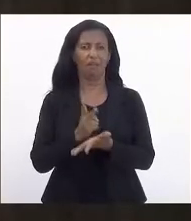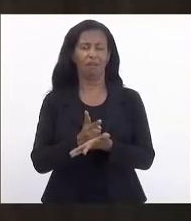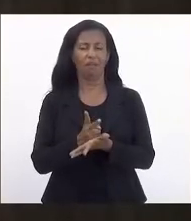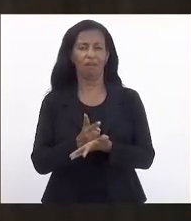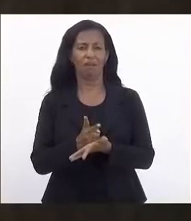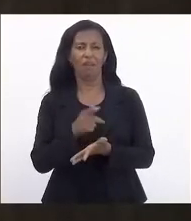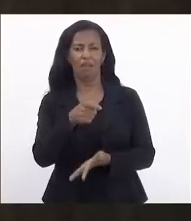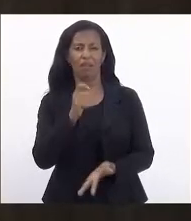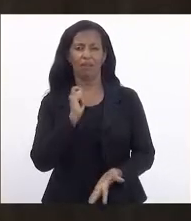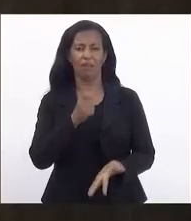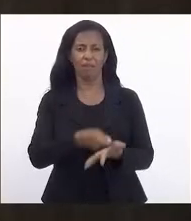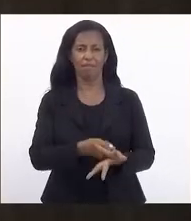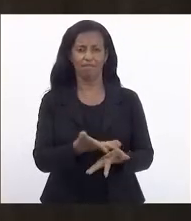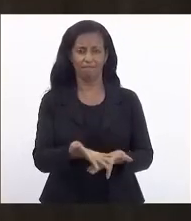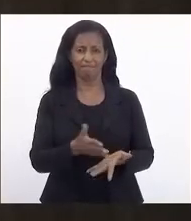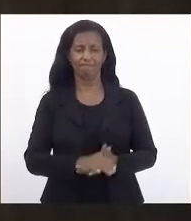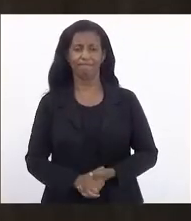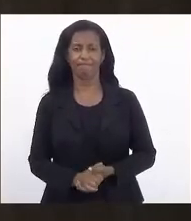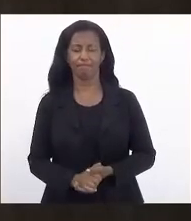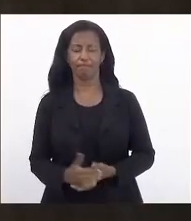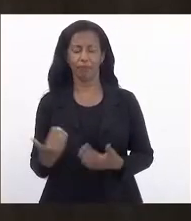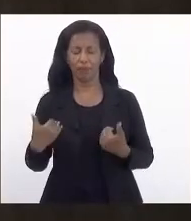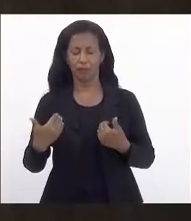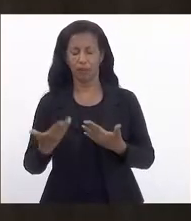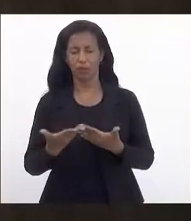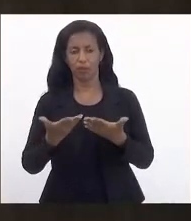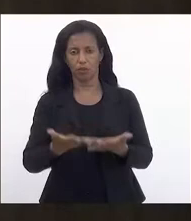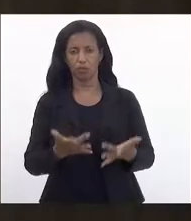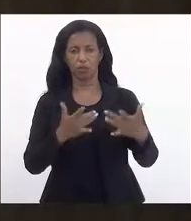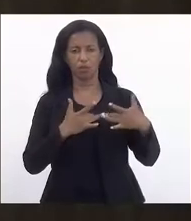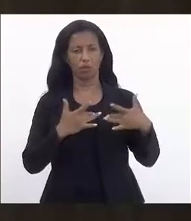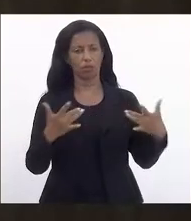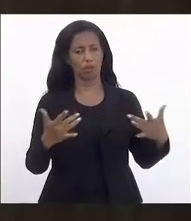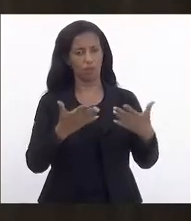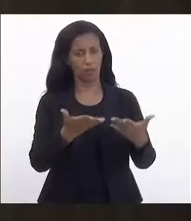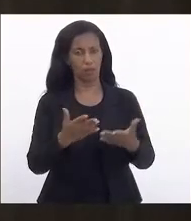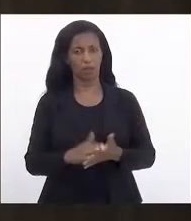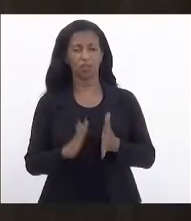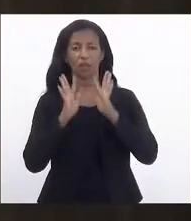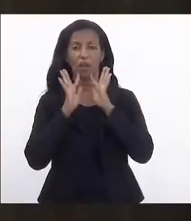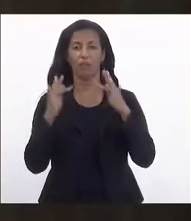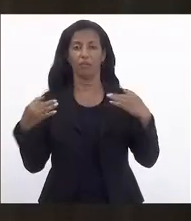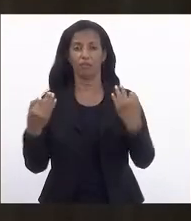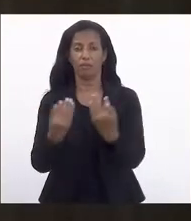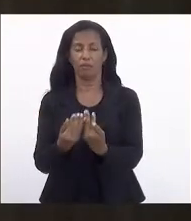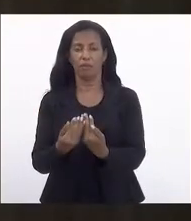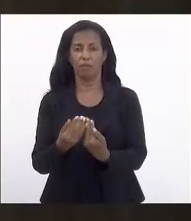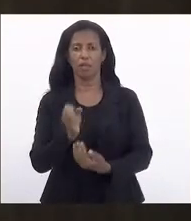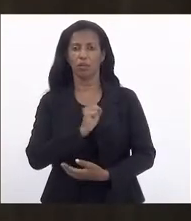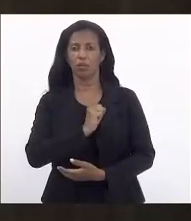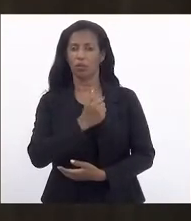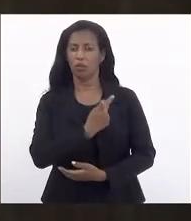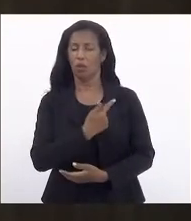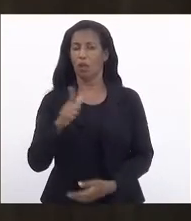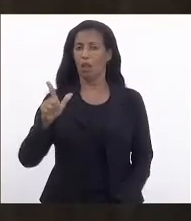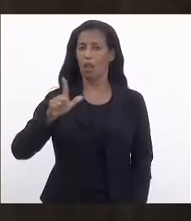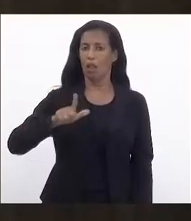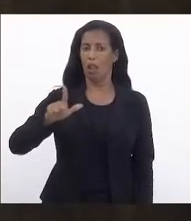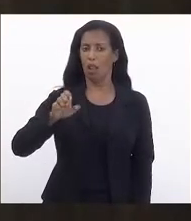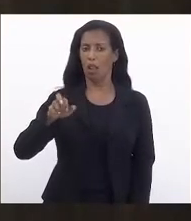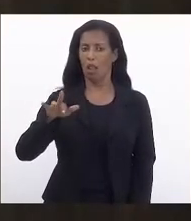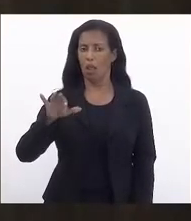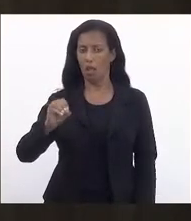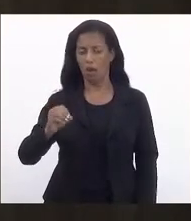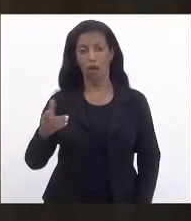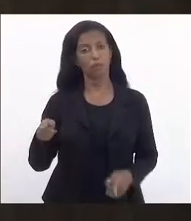padecer então deixo aqui a minha solidariedade a família do sargento Leandro da Silva